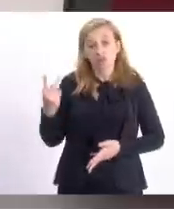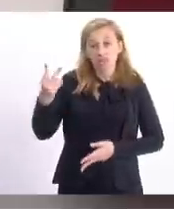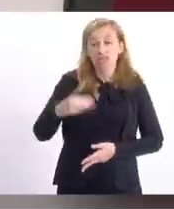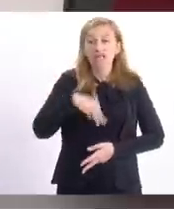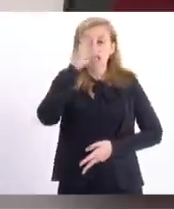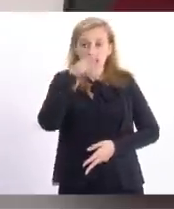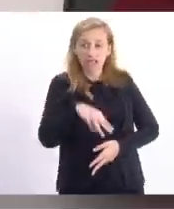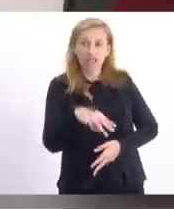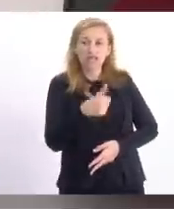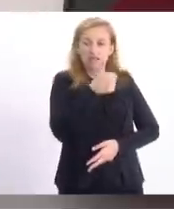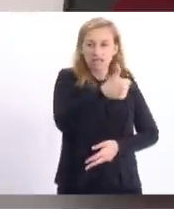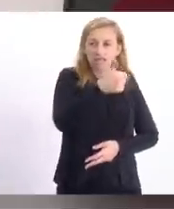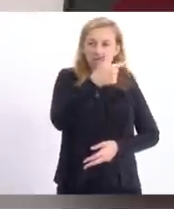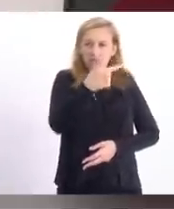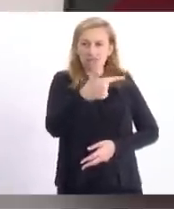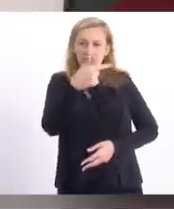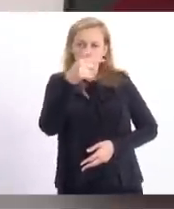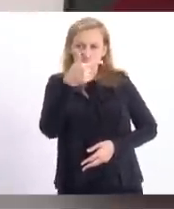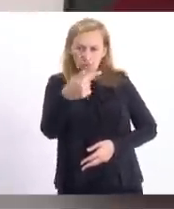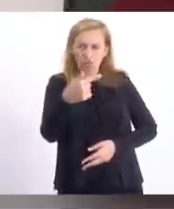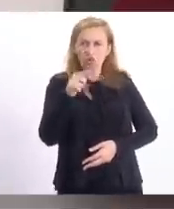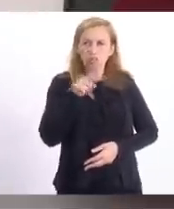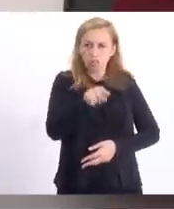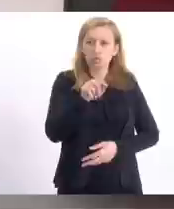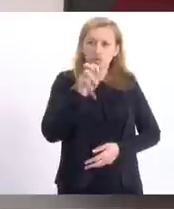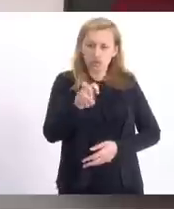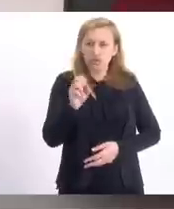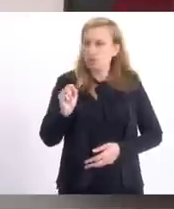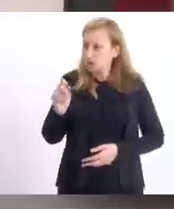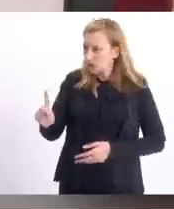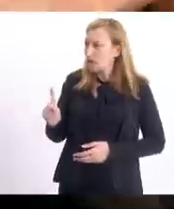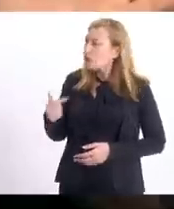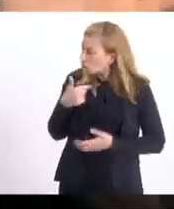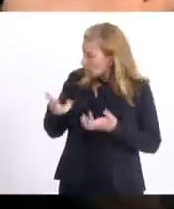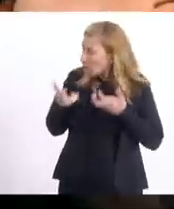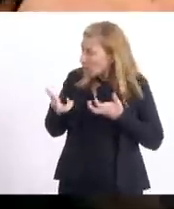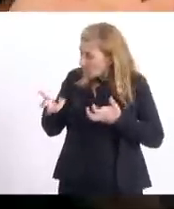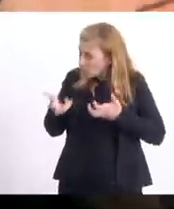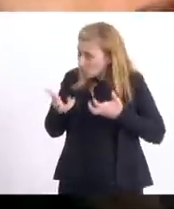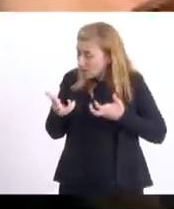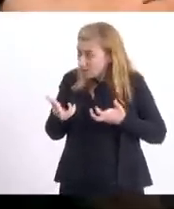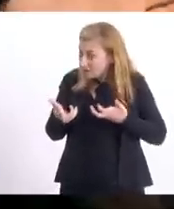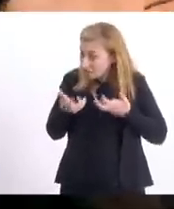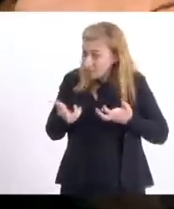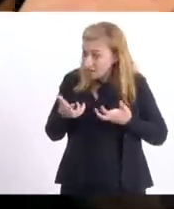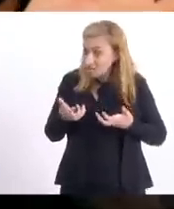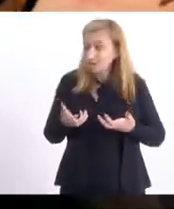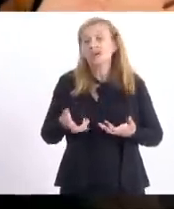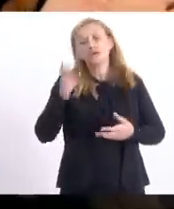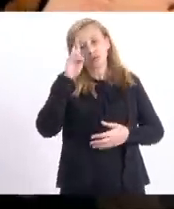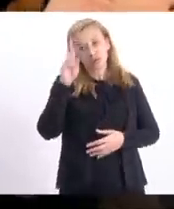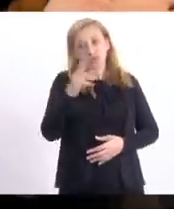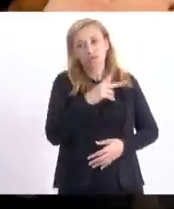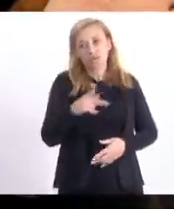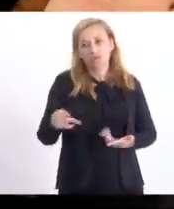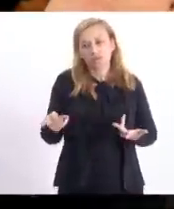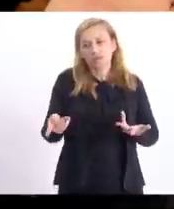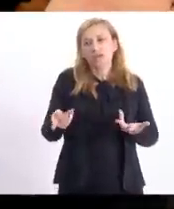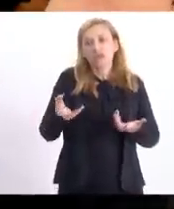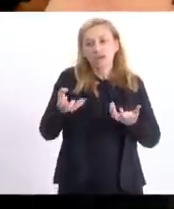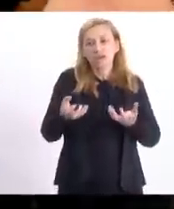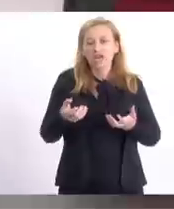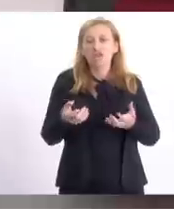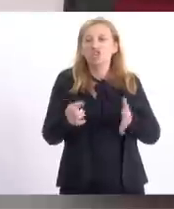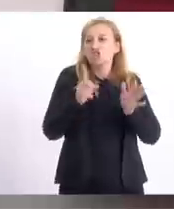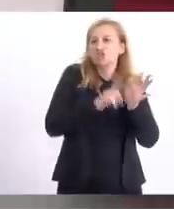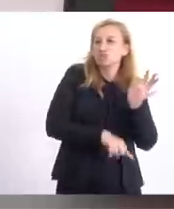ganha 122,5. Ok. É isso que eu quero. Mas é isso que eu estou fazendo. Não, mas Vossa Excelência está querendo que chegue de 7 para